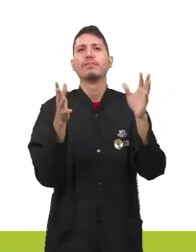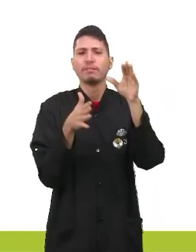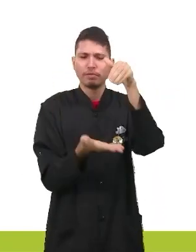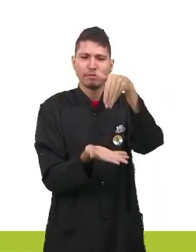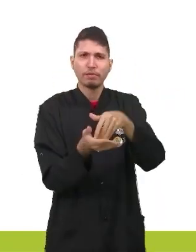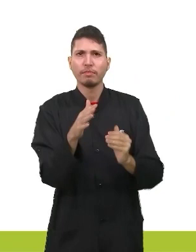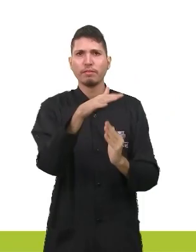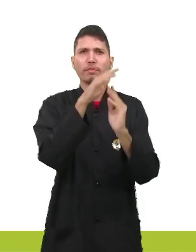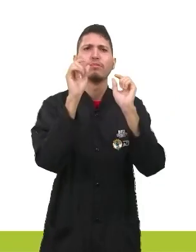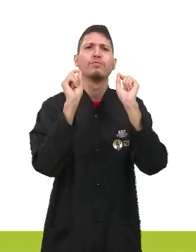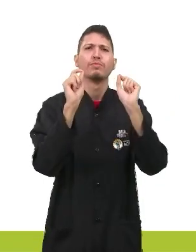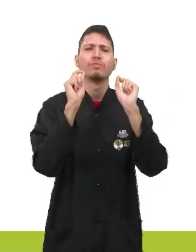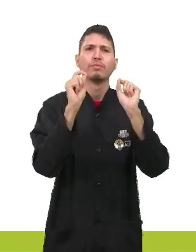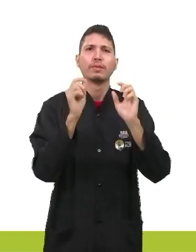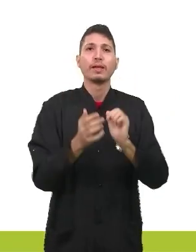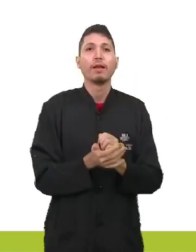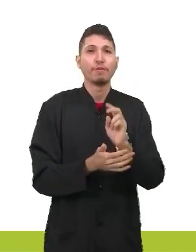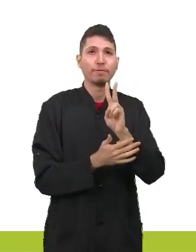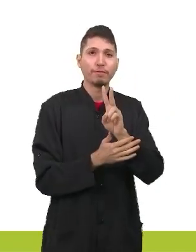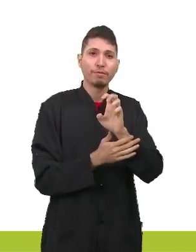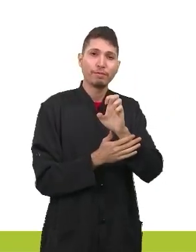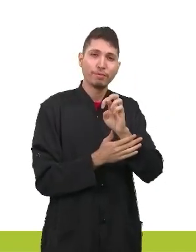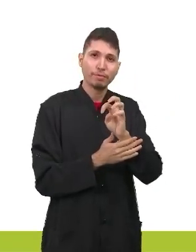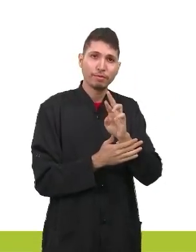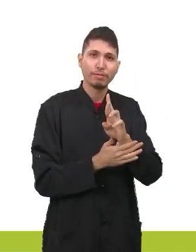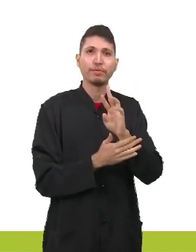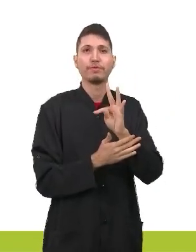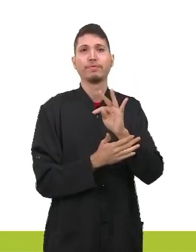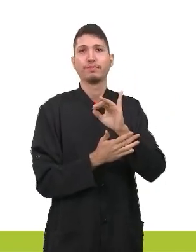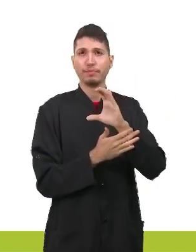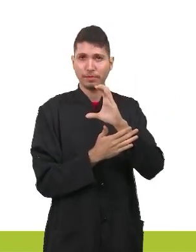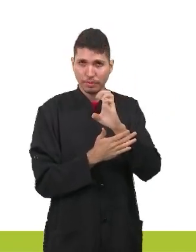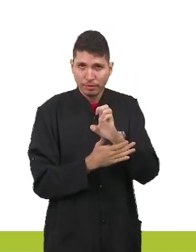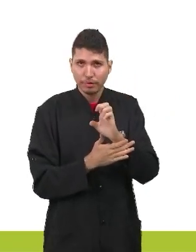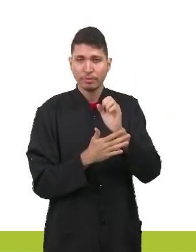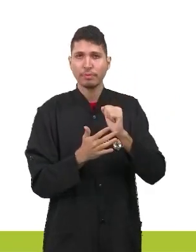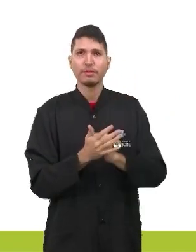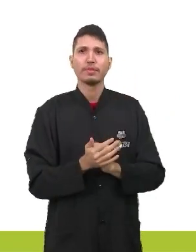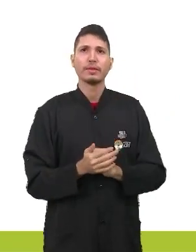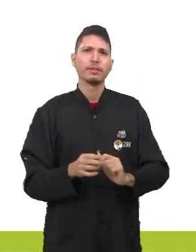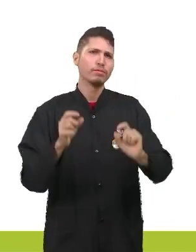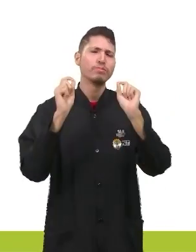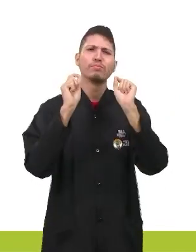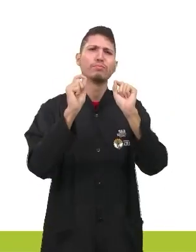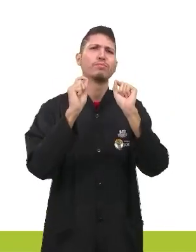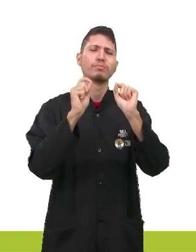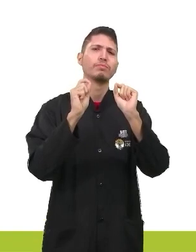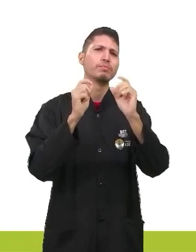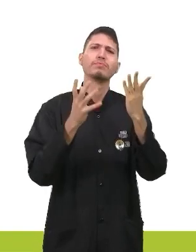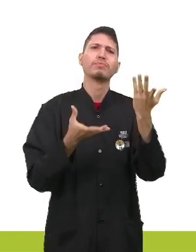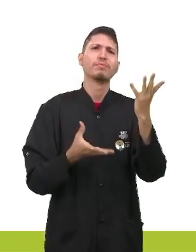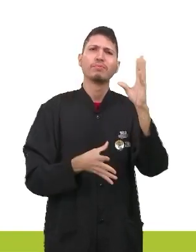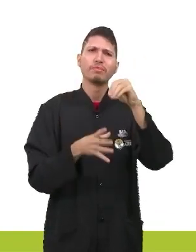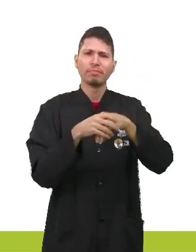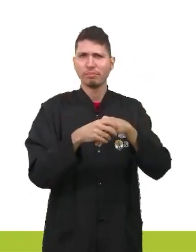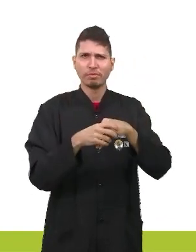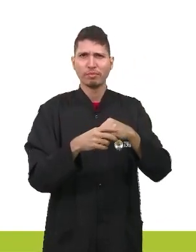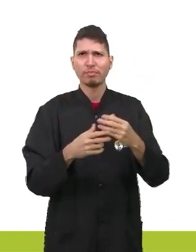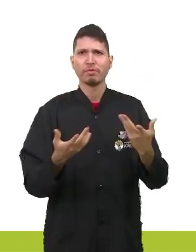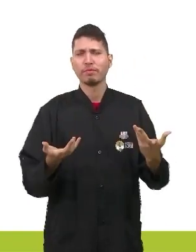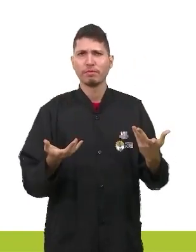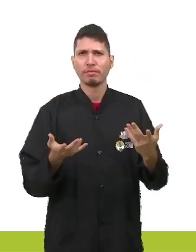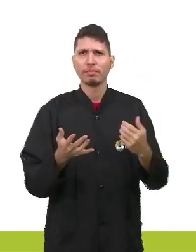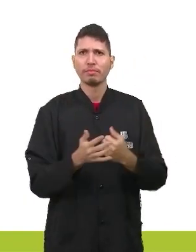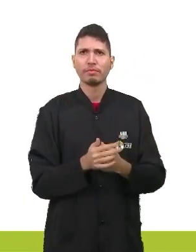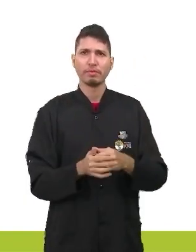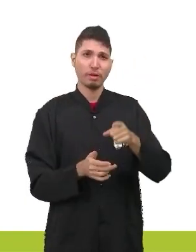mínimo é chamado de vértice da parábola, tá bom? Professor, o que é o vértice em palavras menos técnicas, né? Vértice é